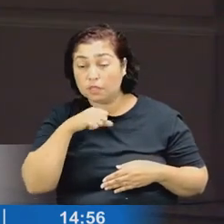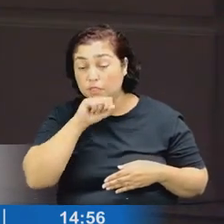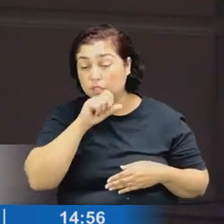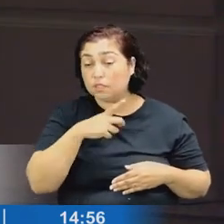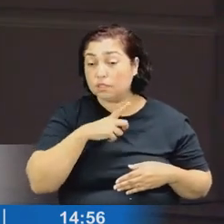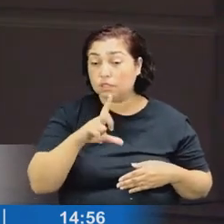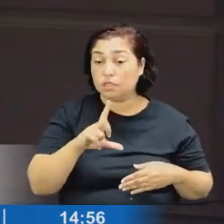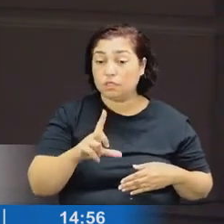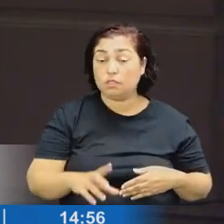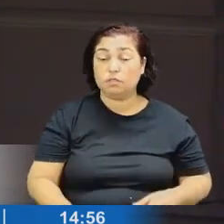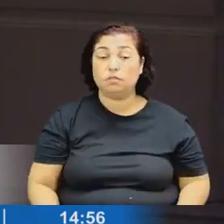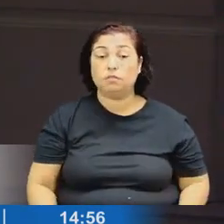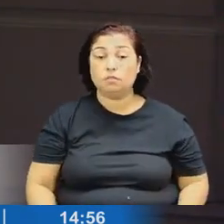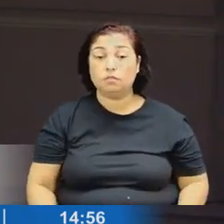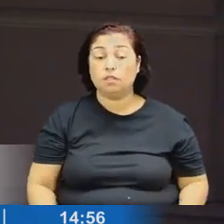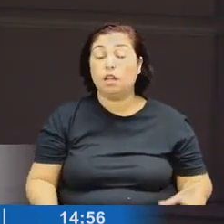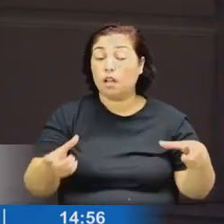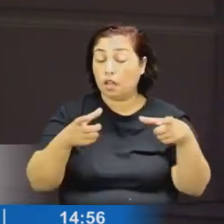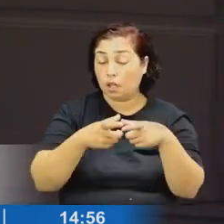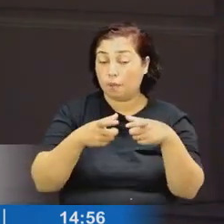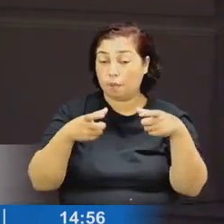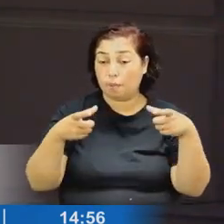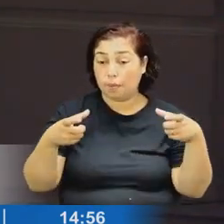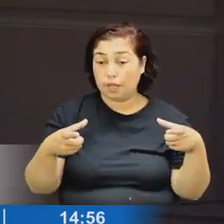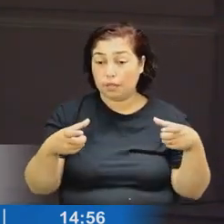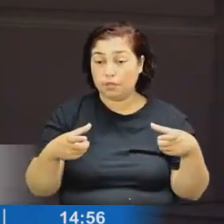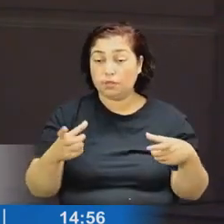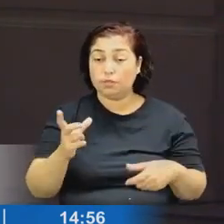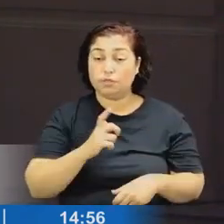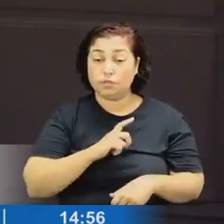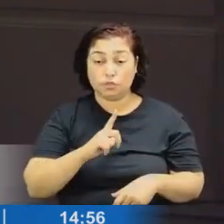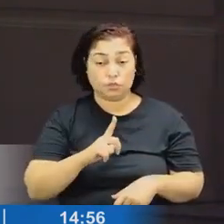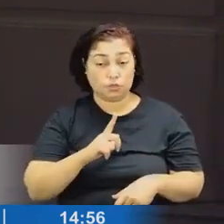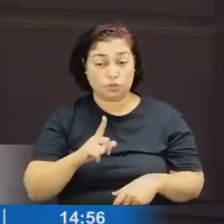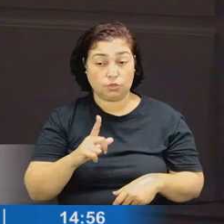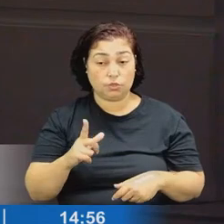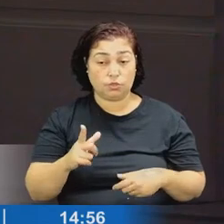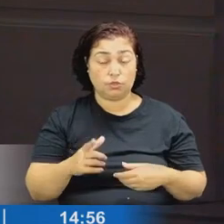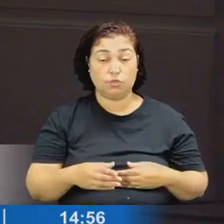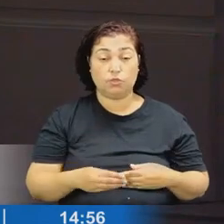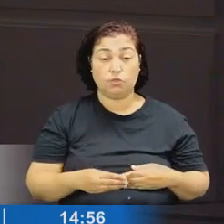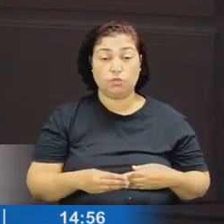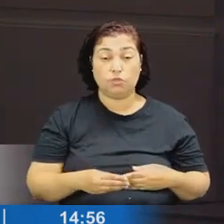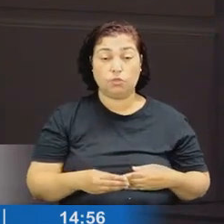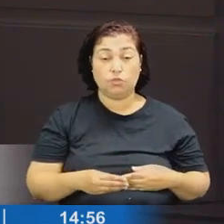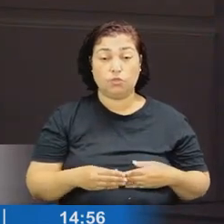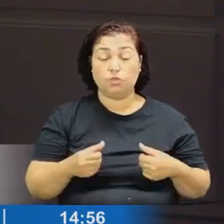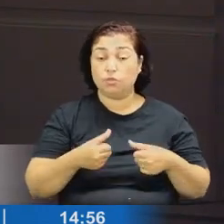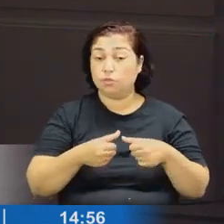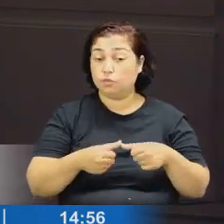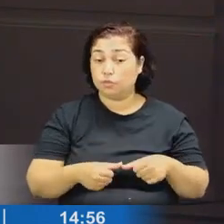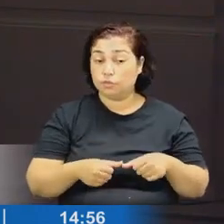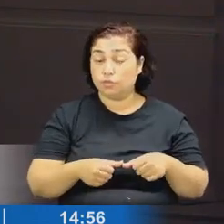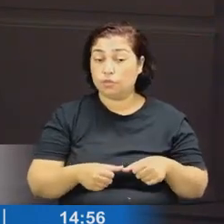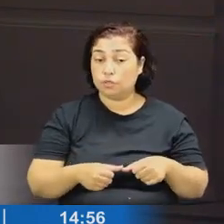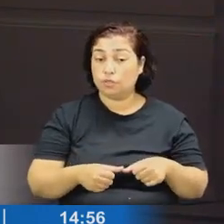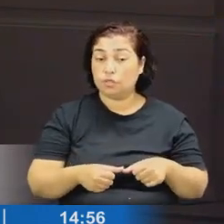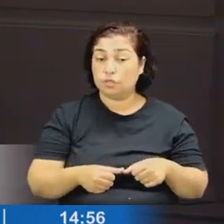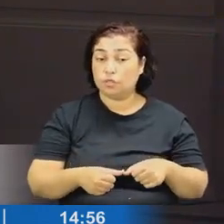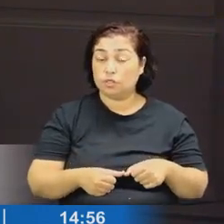você tem um guarda-chuva maior e ali você tem as ramificações aí fica cargo do